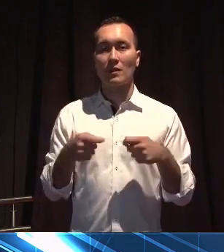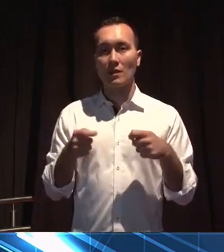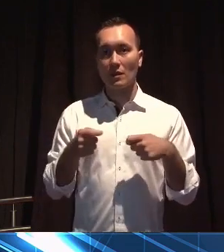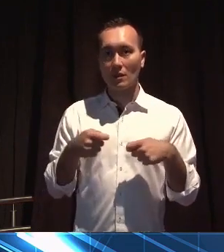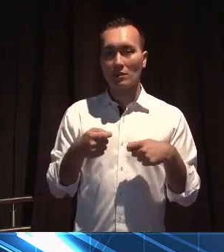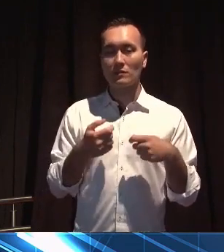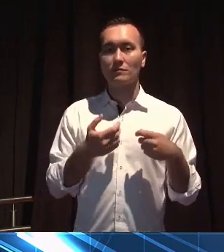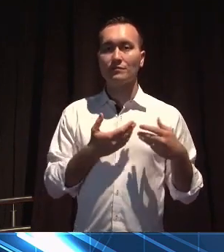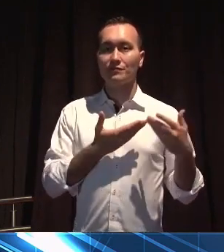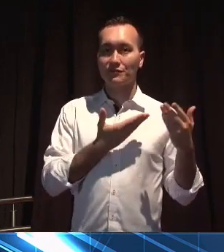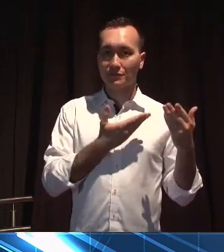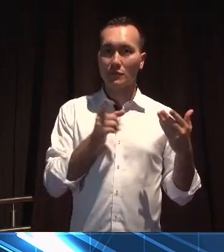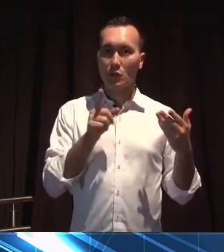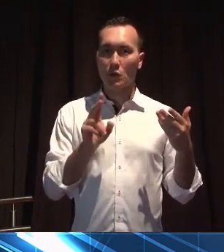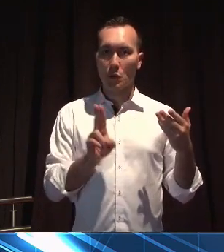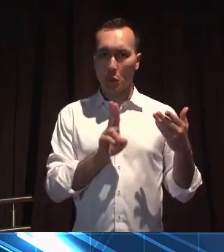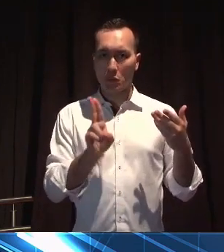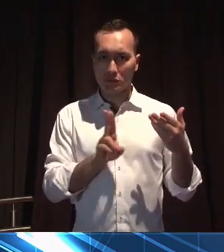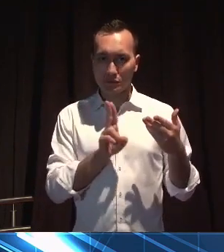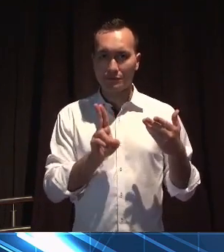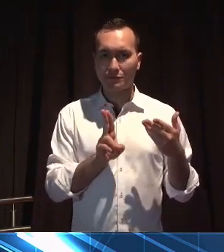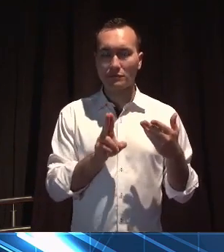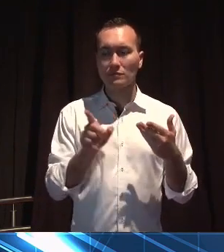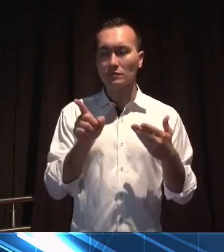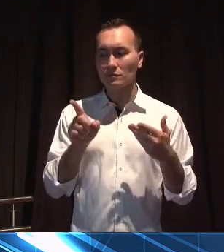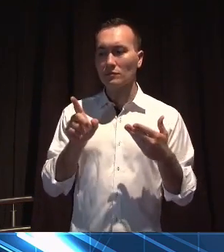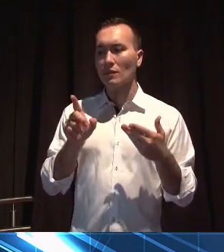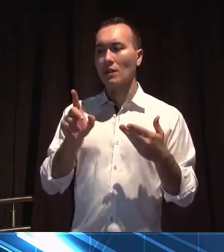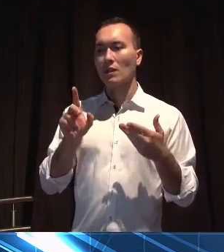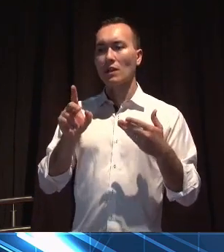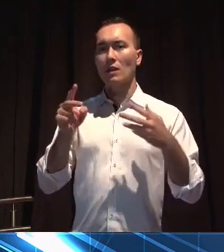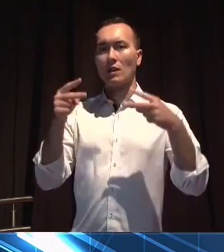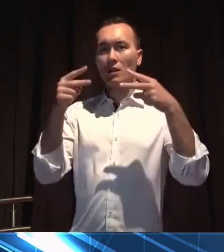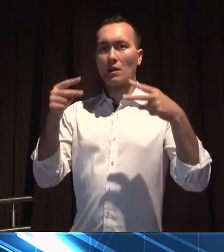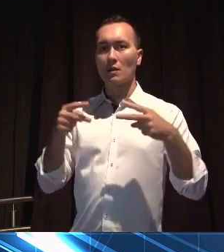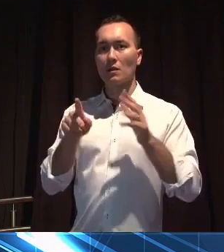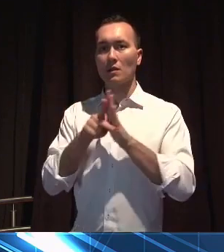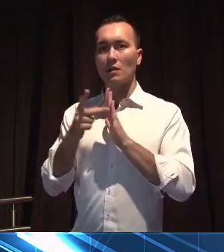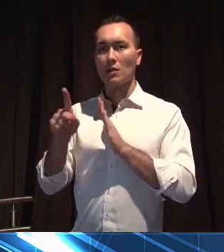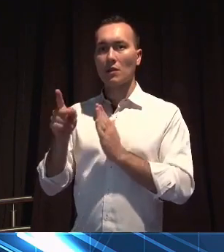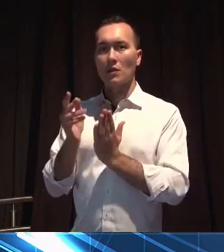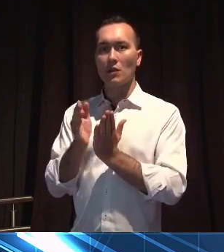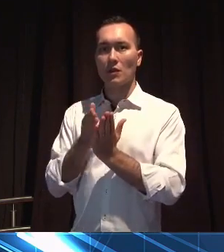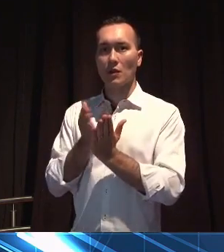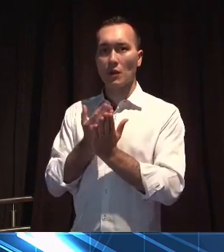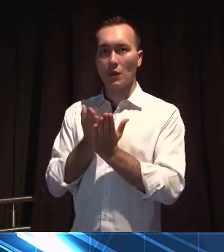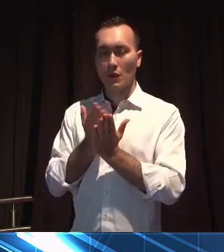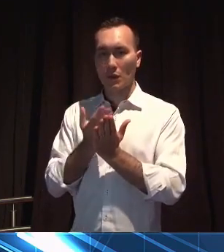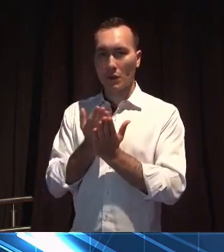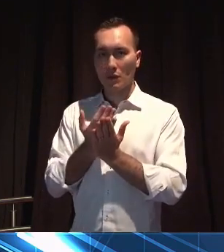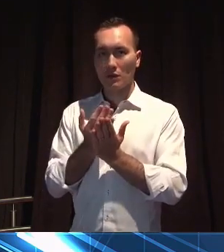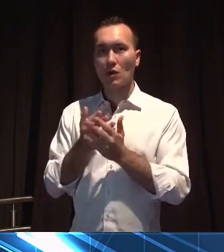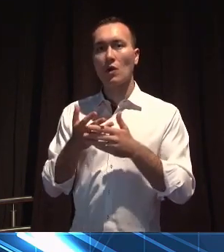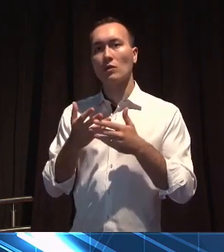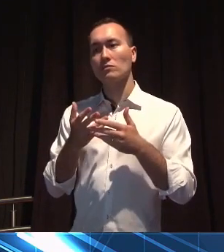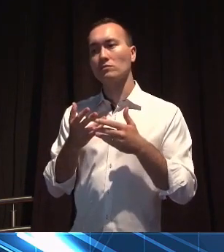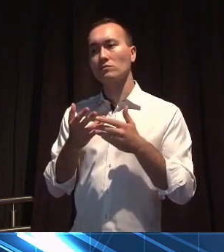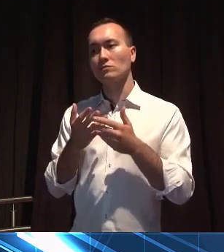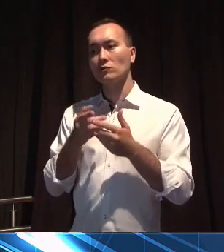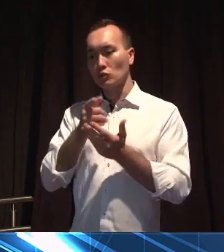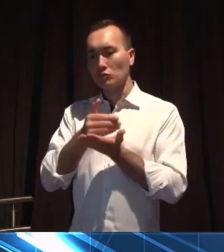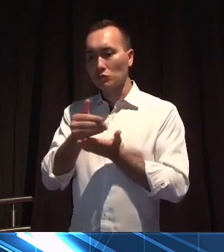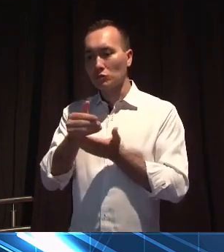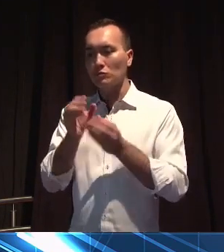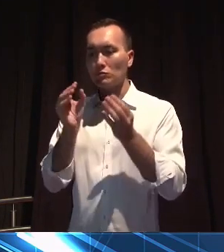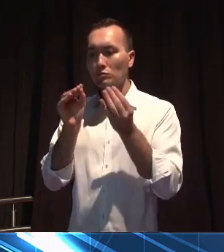após a geração que executa algo depois que o livro foi gerado E aí pessoal como que eu faço